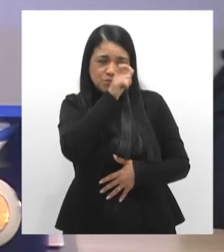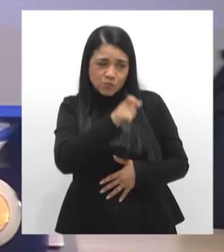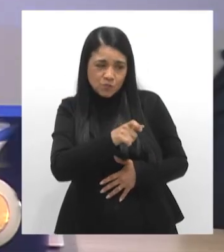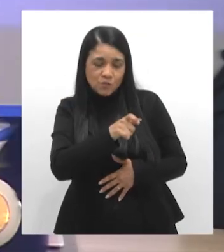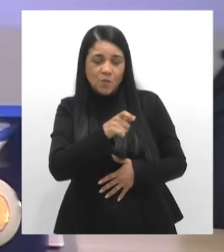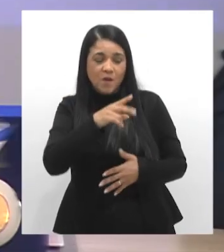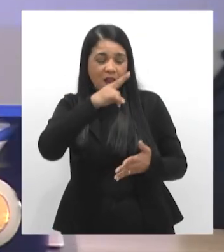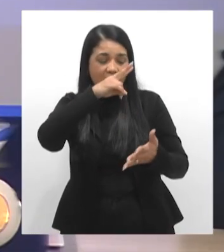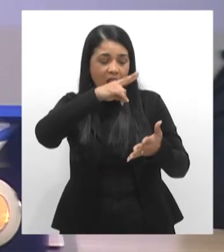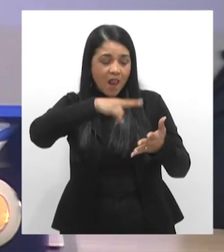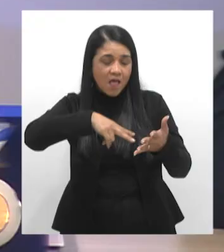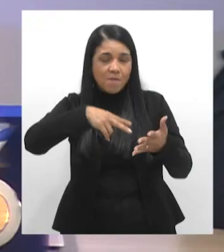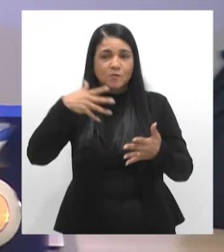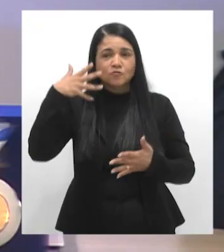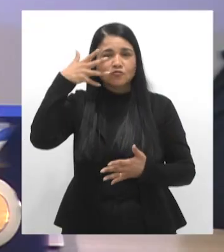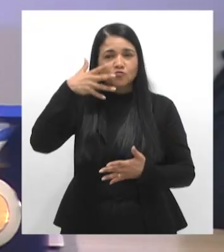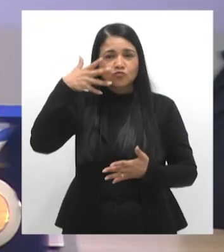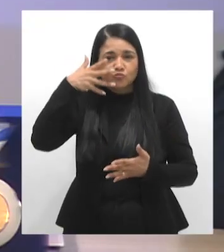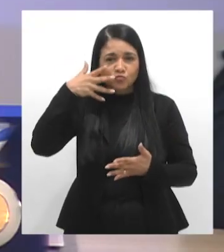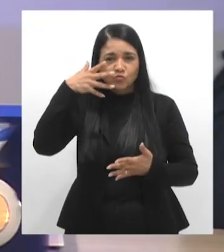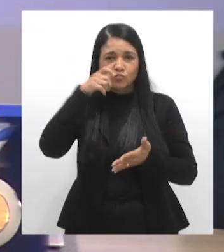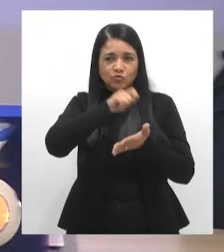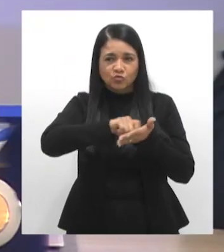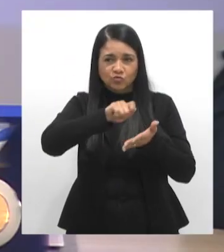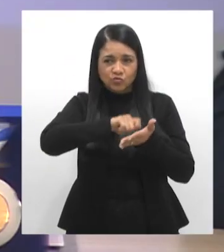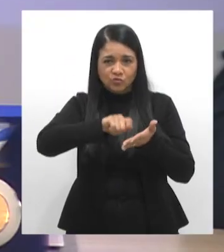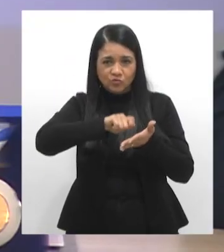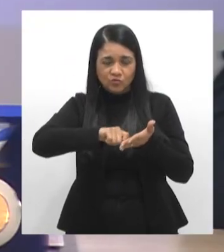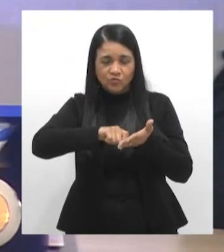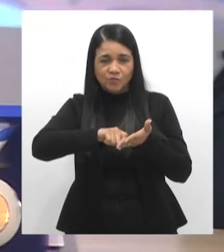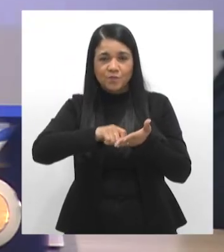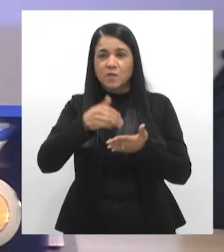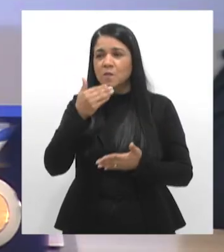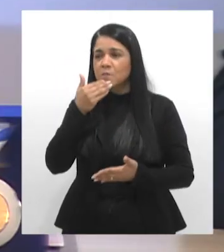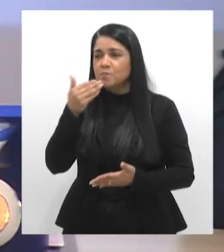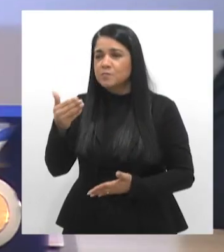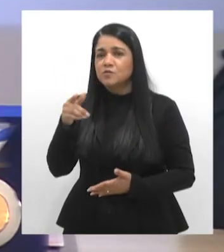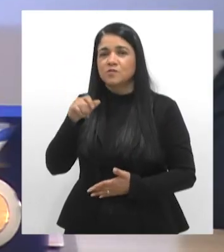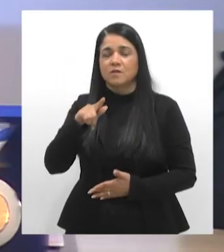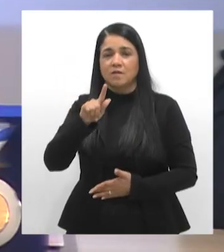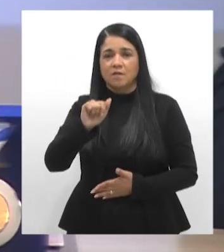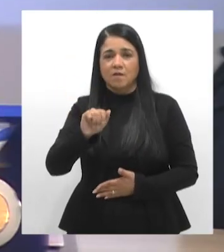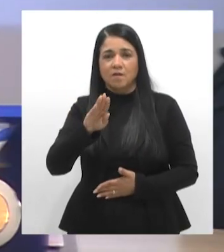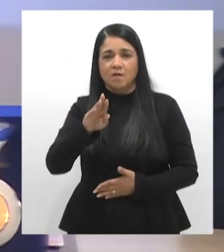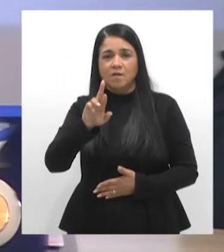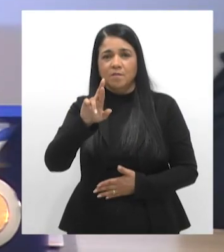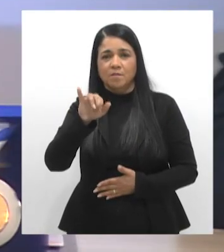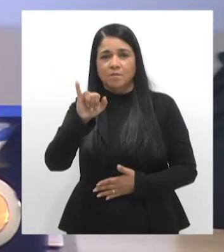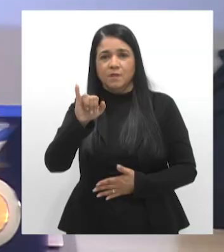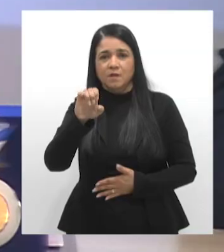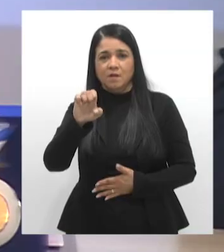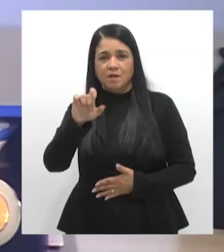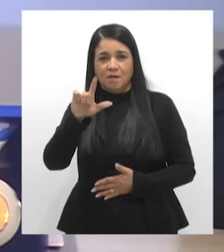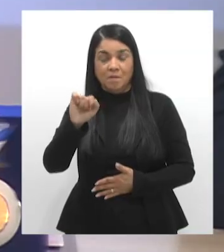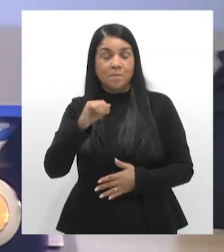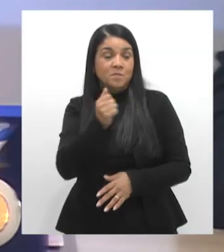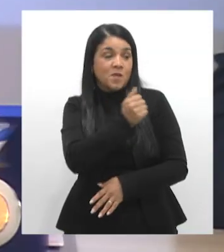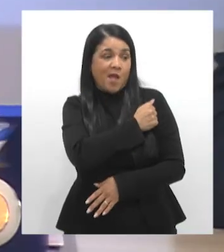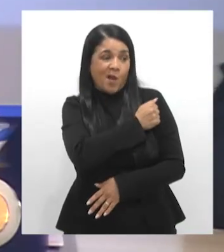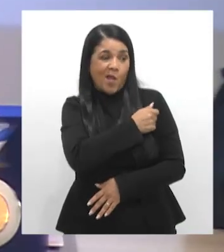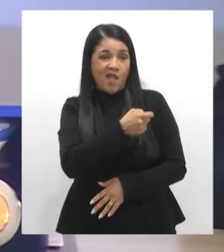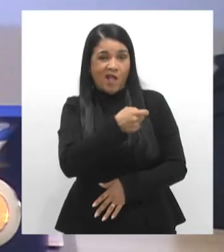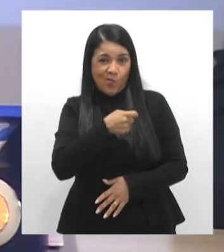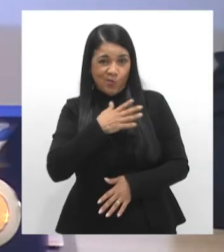discurso escrito. Convocar aqui a Gabriela para fazer isso. Foi minha aluna, tem que